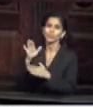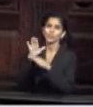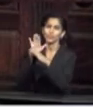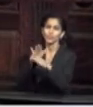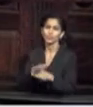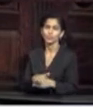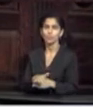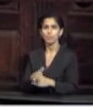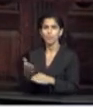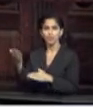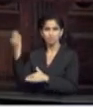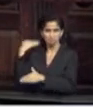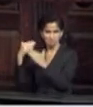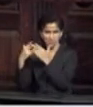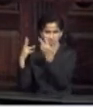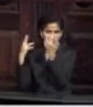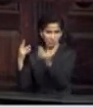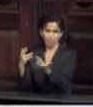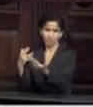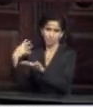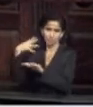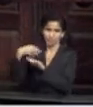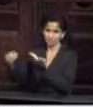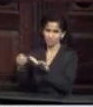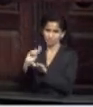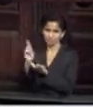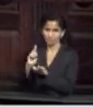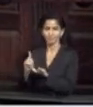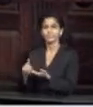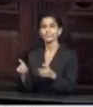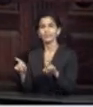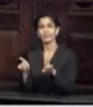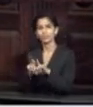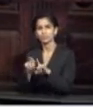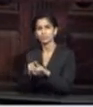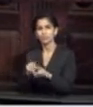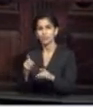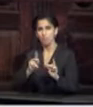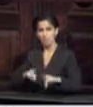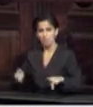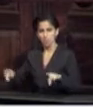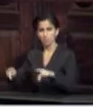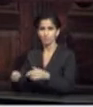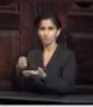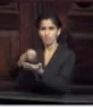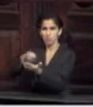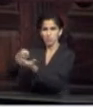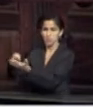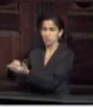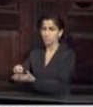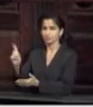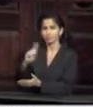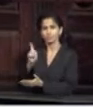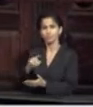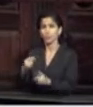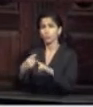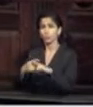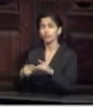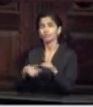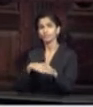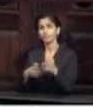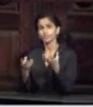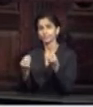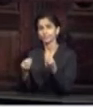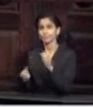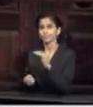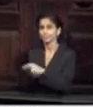não é justo cobrar da população aquilo que a corrupção fez com o Estado do Rio de Janeiro. E isso tem que ficar